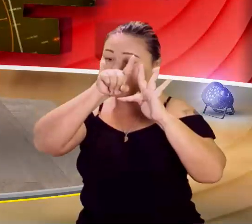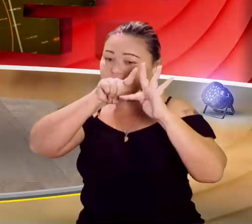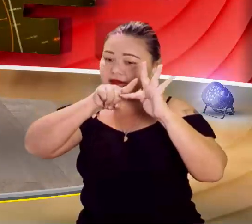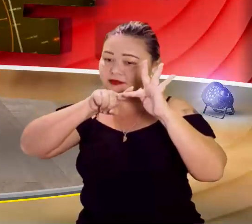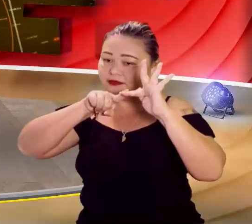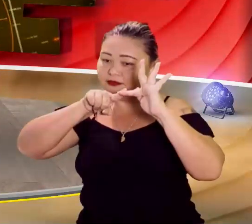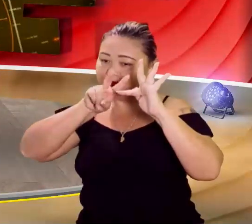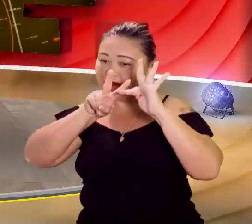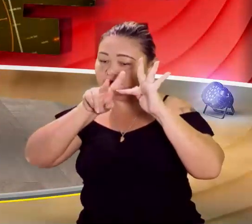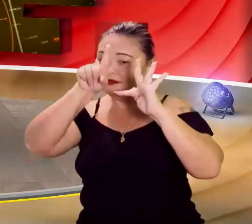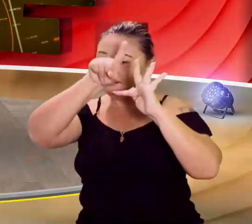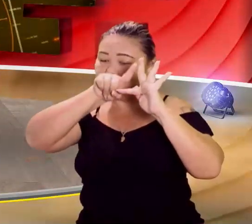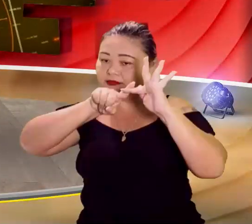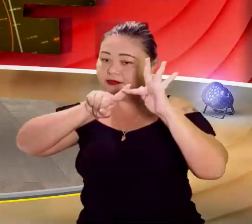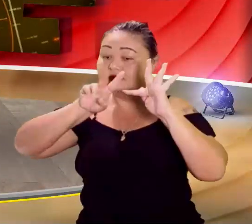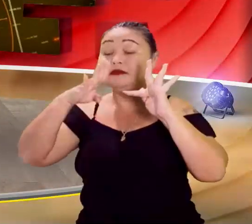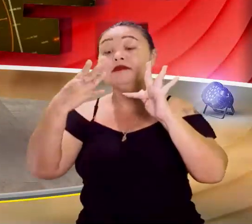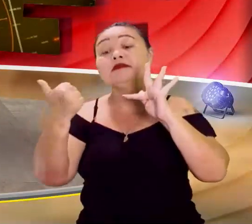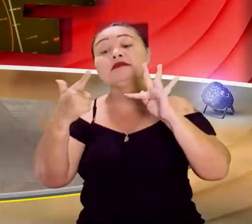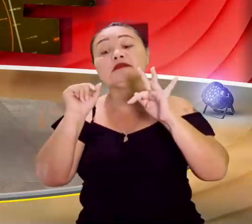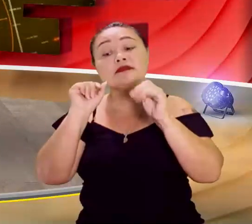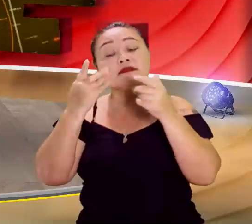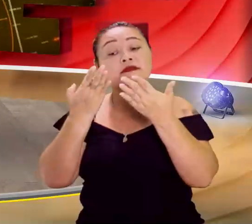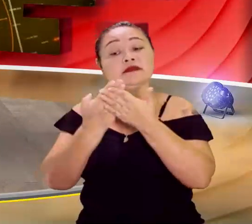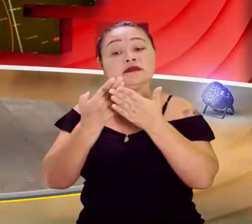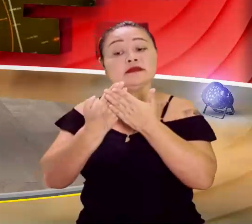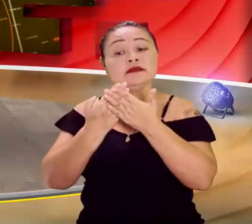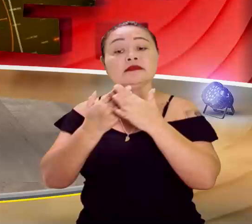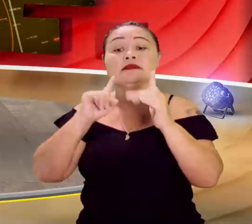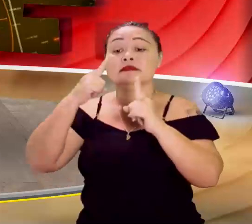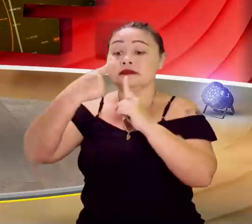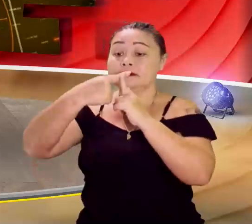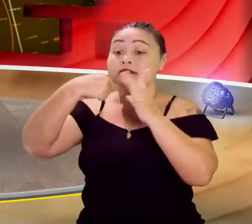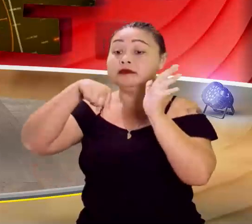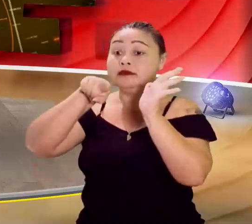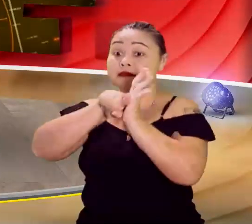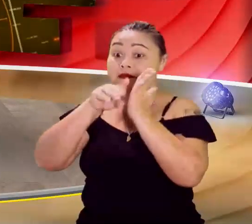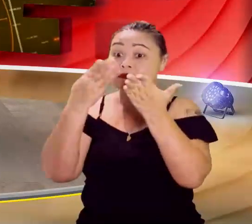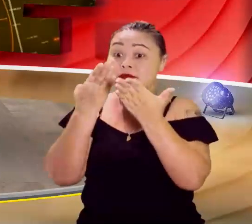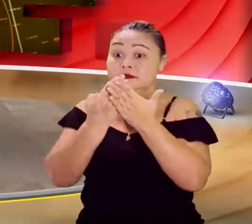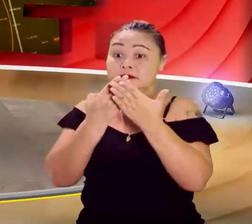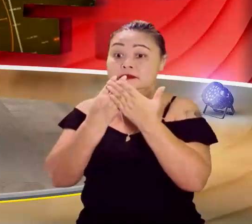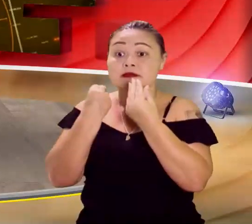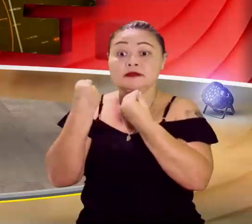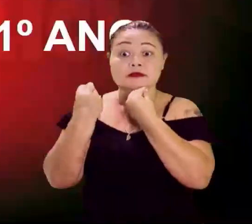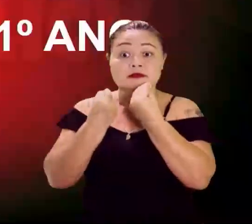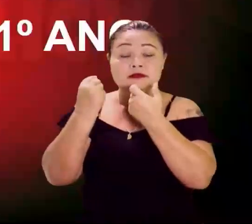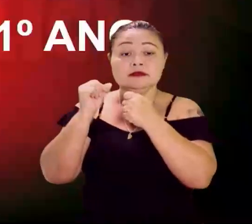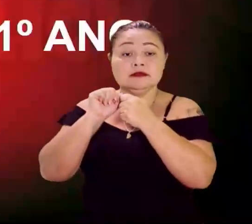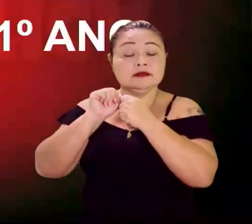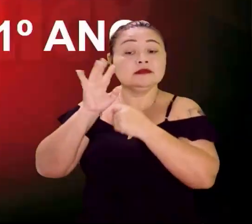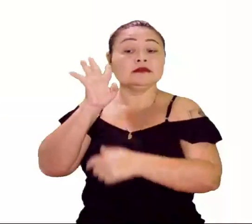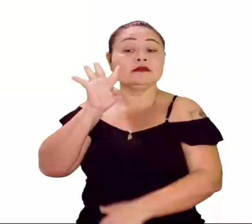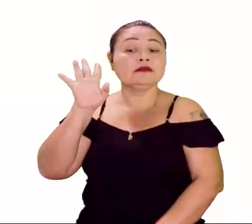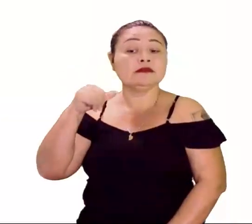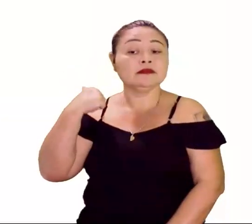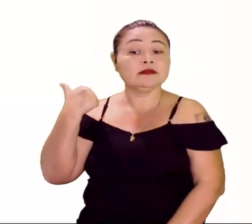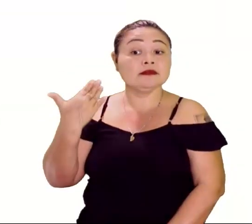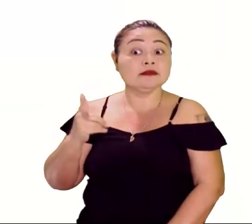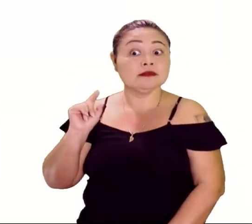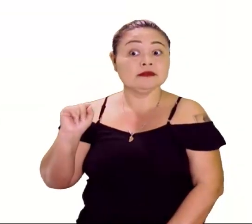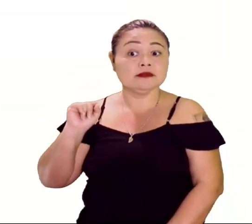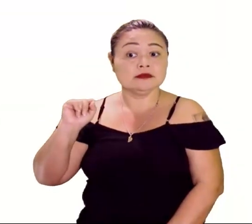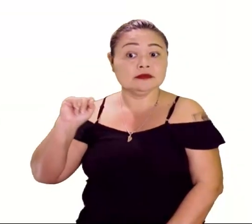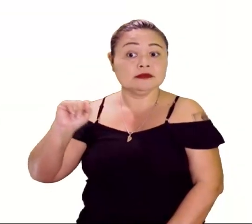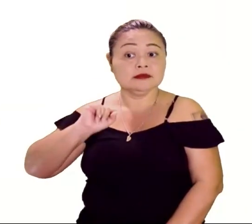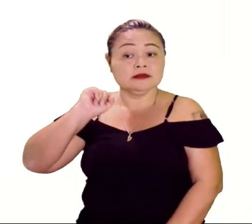Já. A 41 a gente viu o vértice e também o estudo do sinal. Vamos lá então? Olha que legal! Então a gente viu o quê?